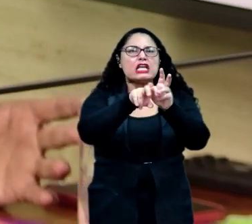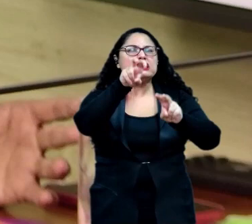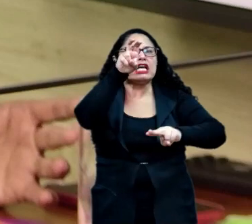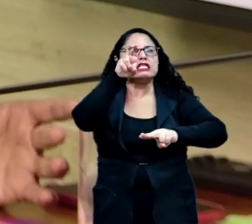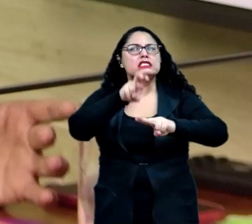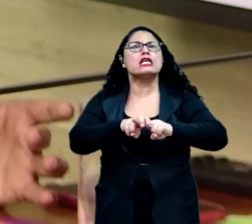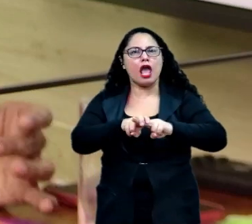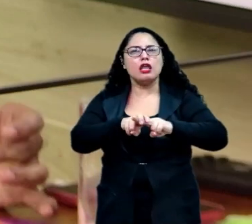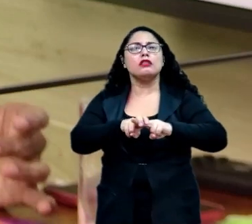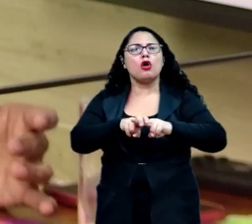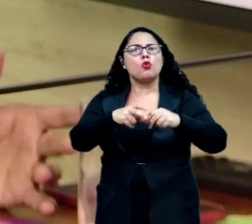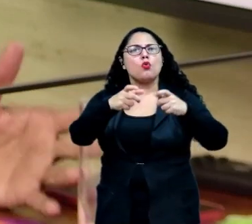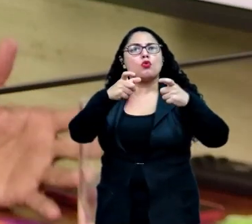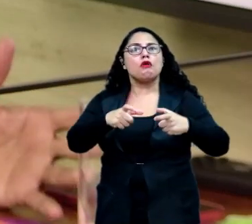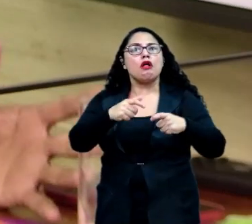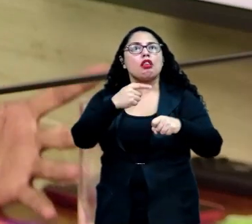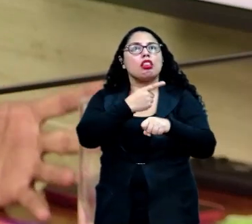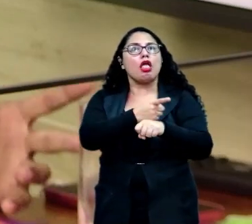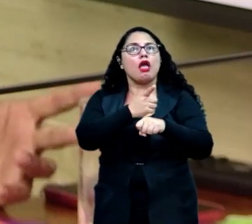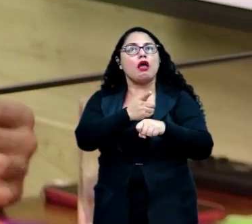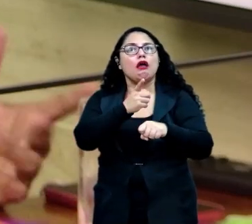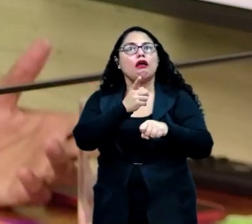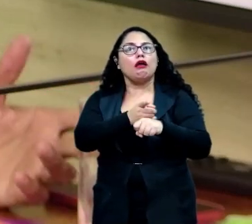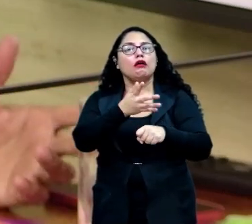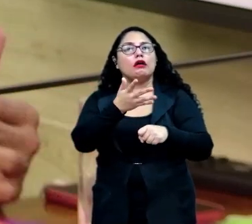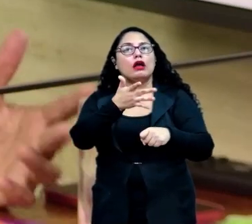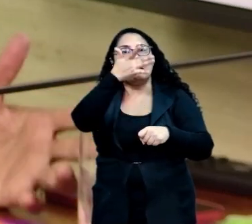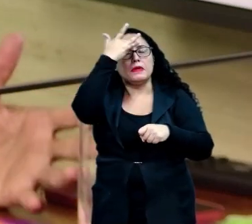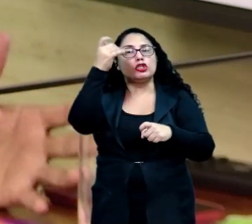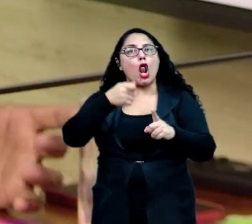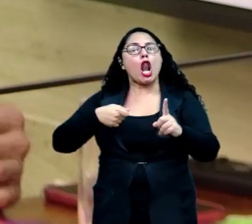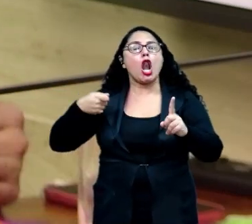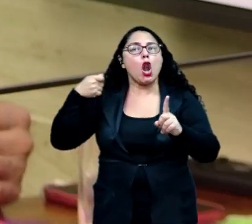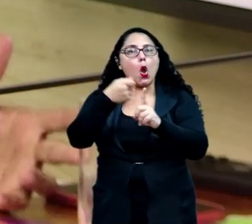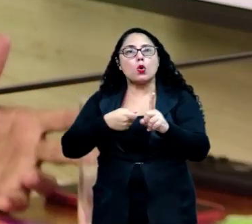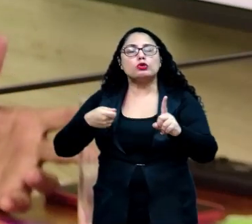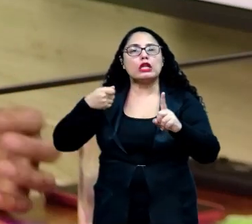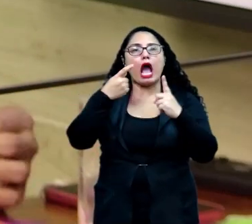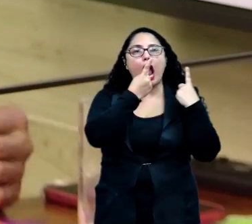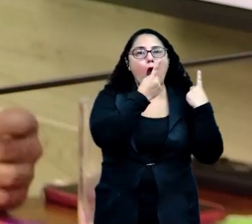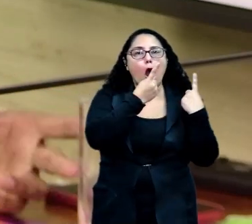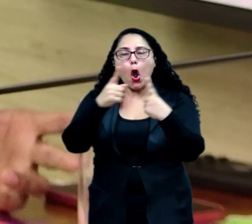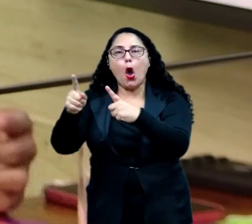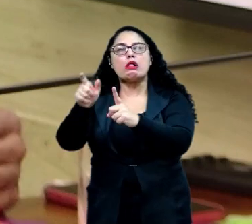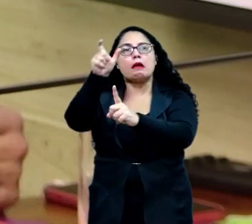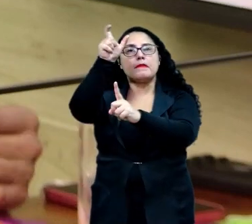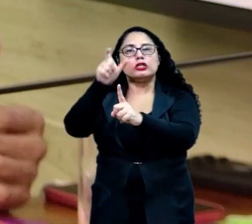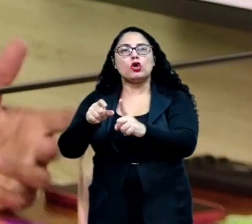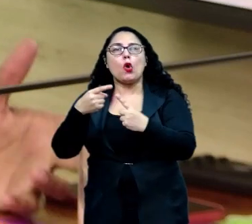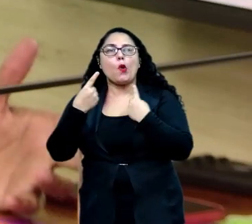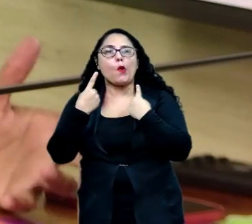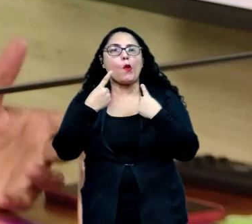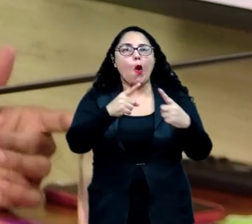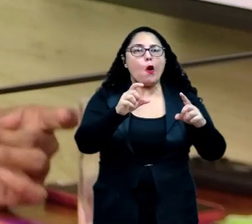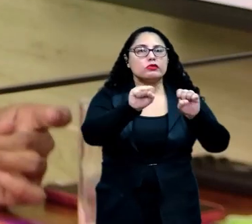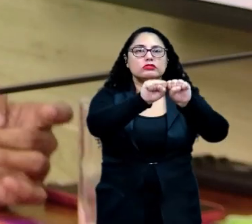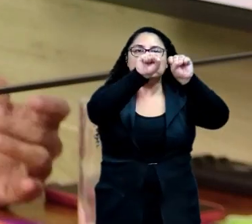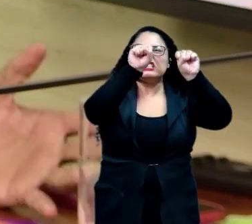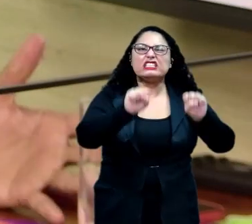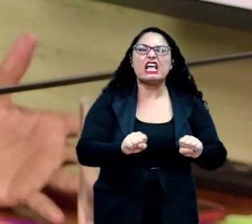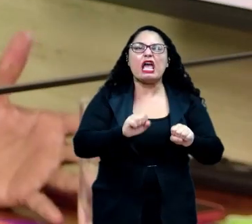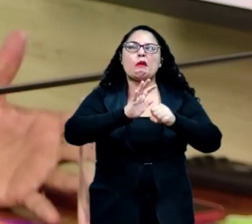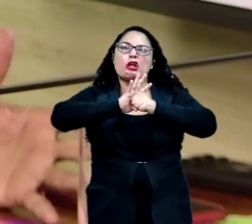no lugar e o tempo todo você fica lutando contra alguém ou contra um sistema que